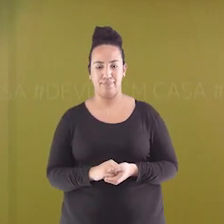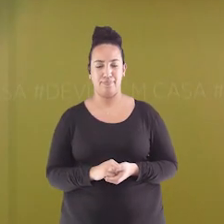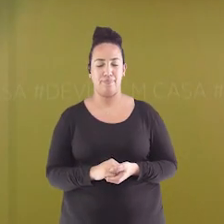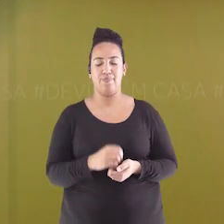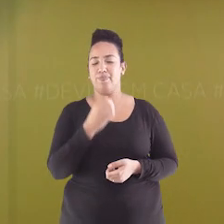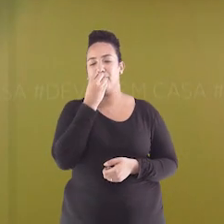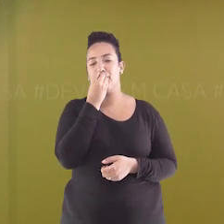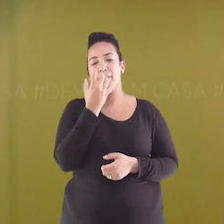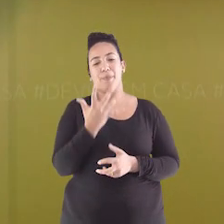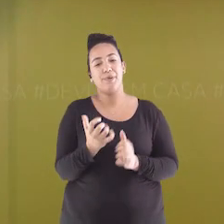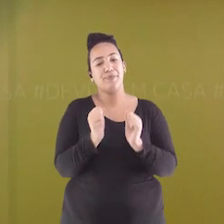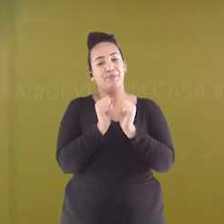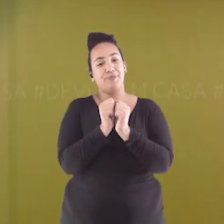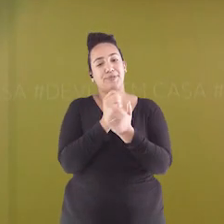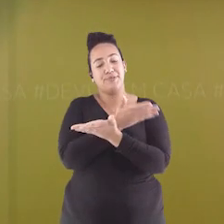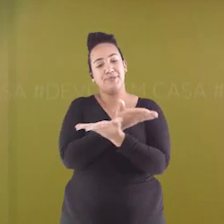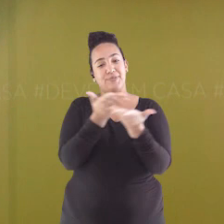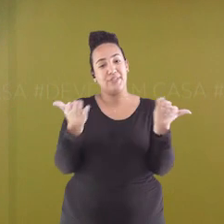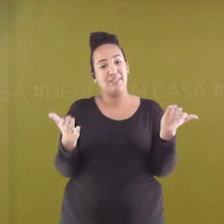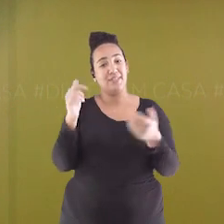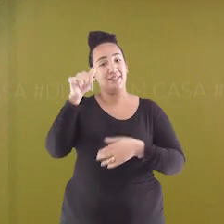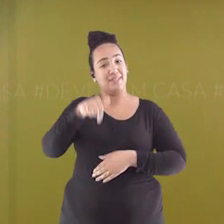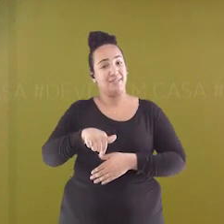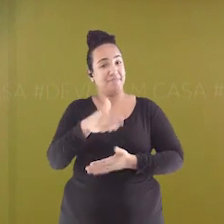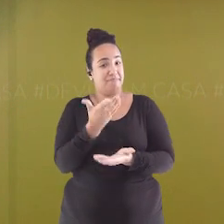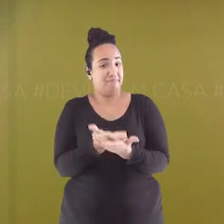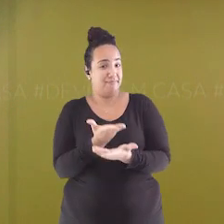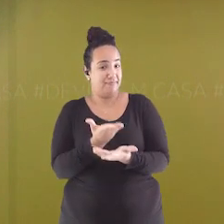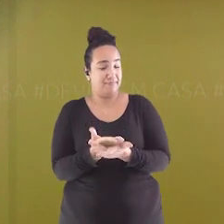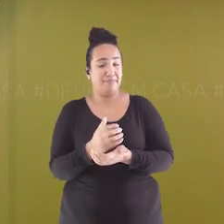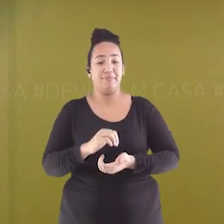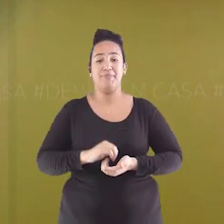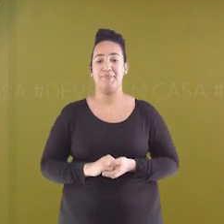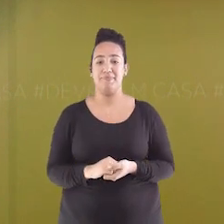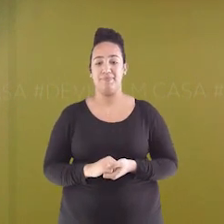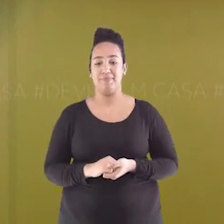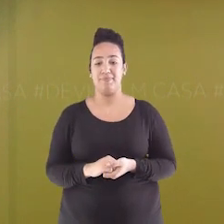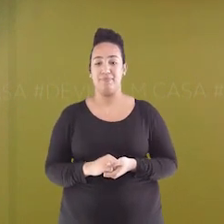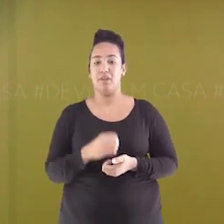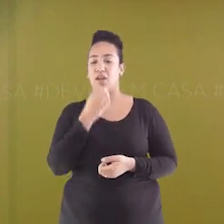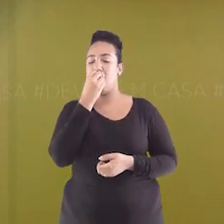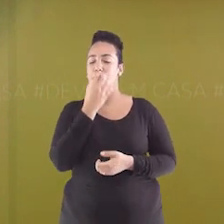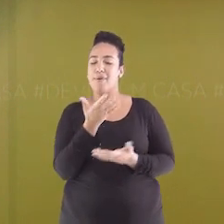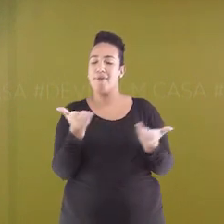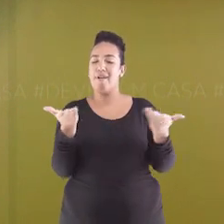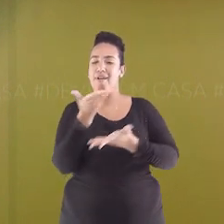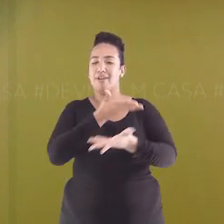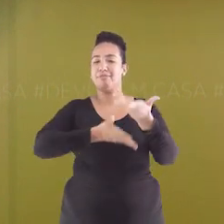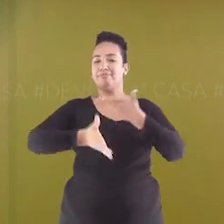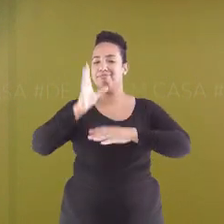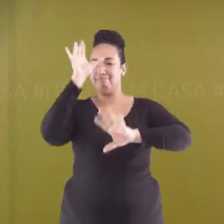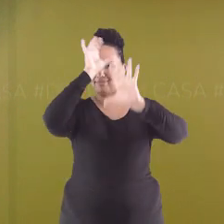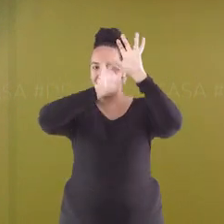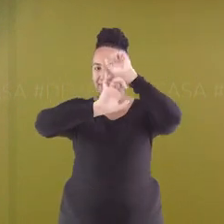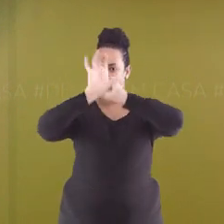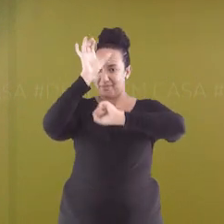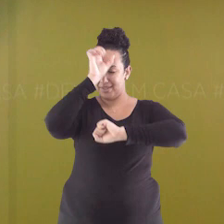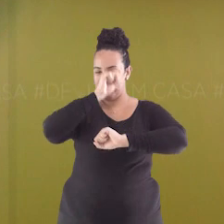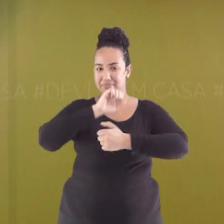Foi muito bom ter a participação de vocês aqui na aula de hoje. É muito bom esse momento de aprendizado entre